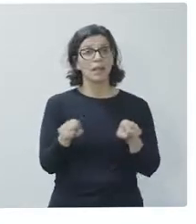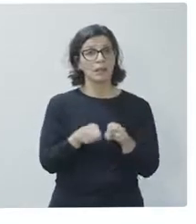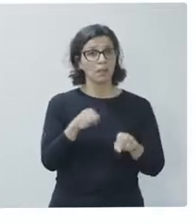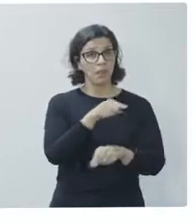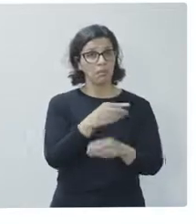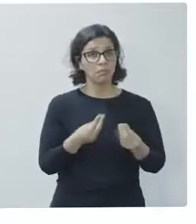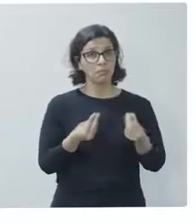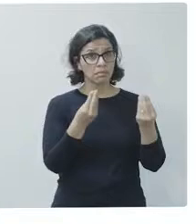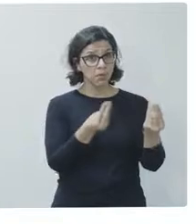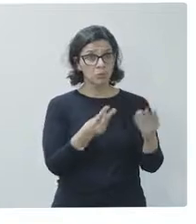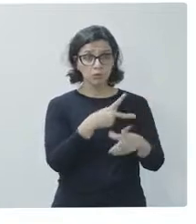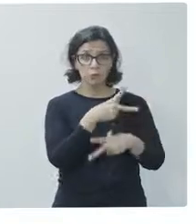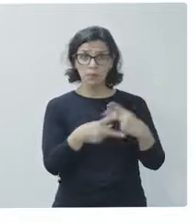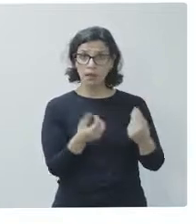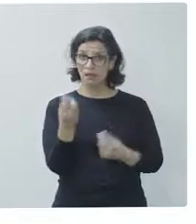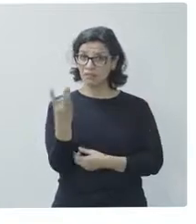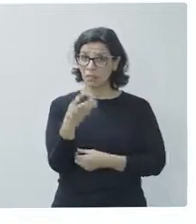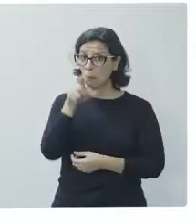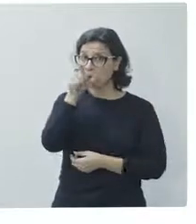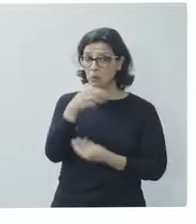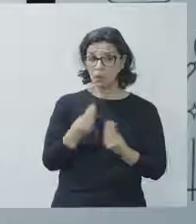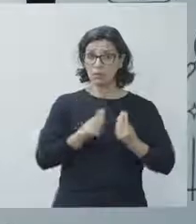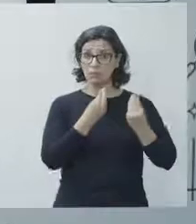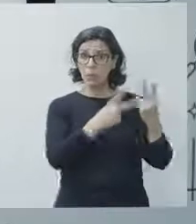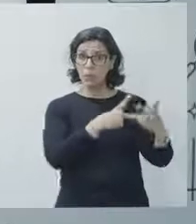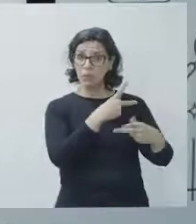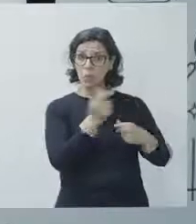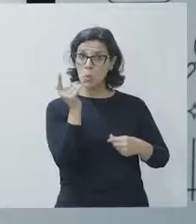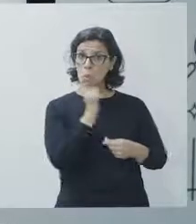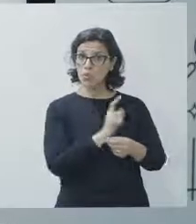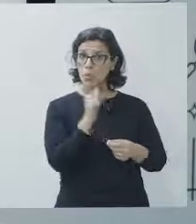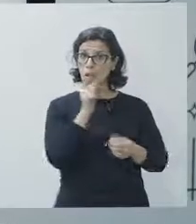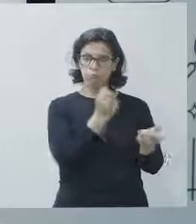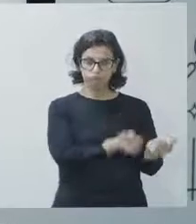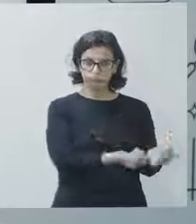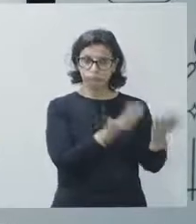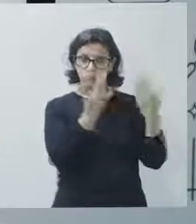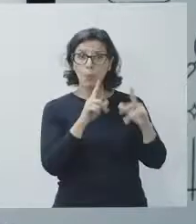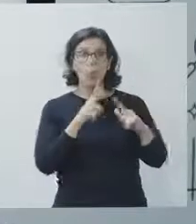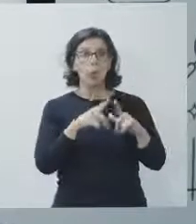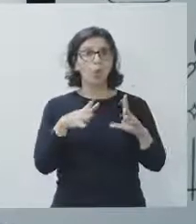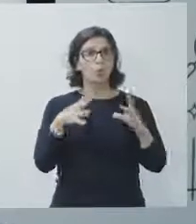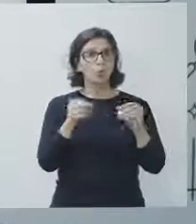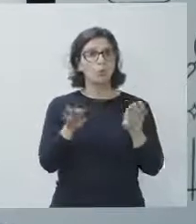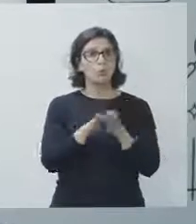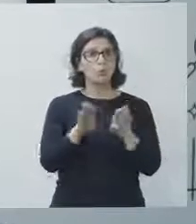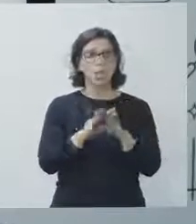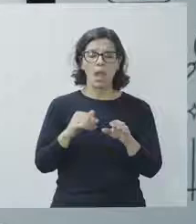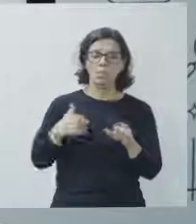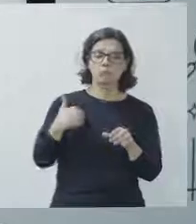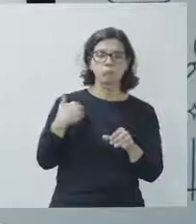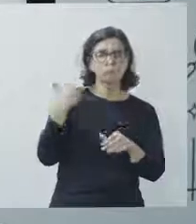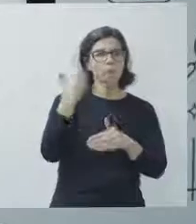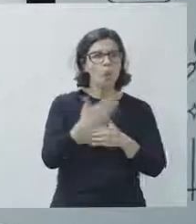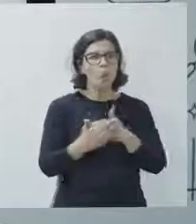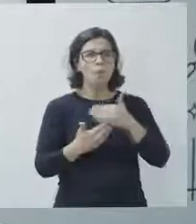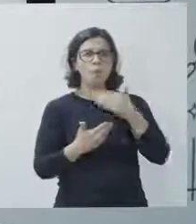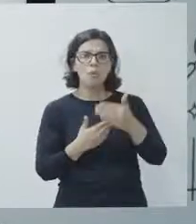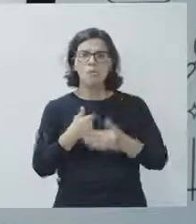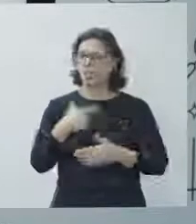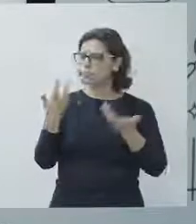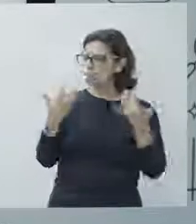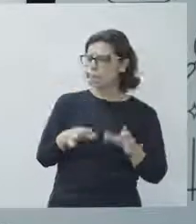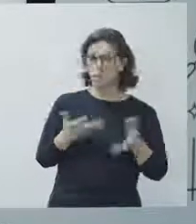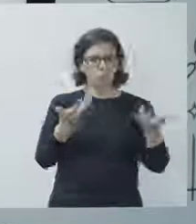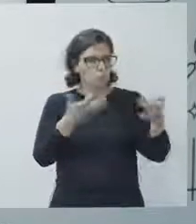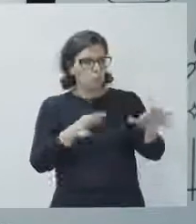seria dado de bom grado ele conseguir entrar na fonte, porque todos foram passando, né, a oportunidade de chegar